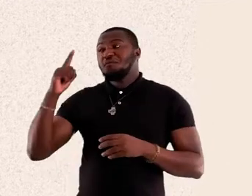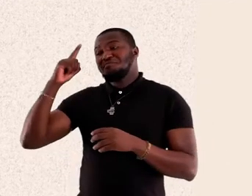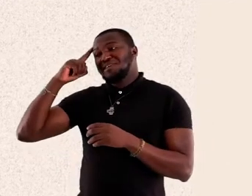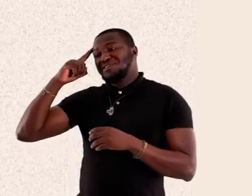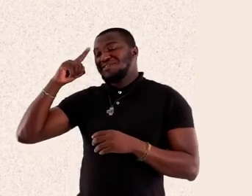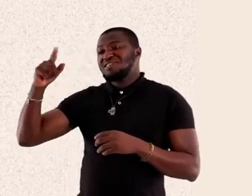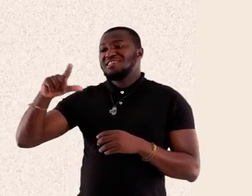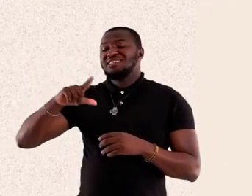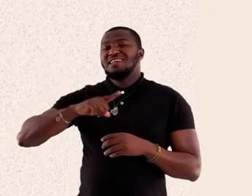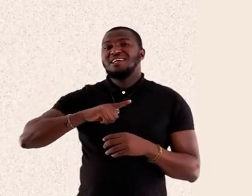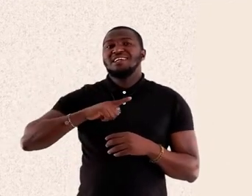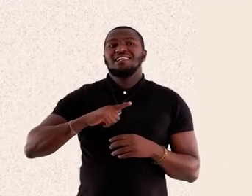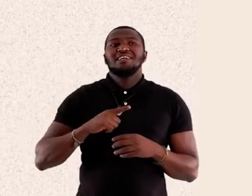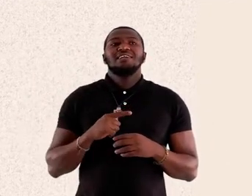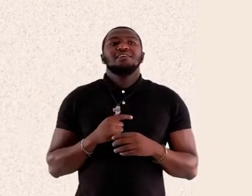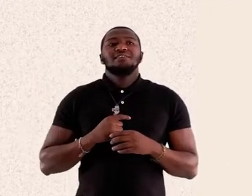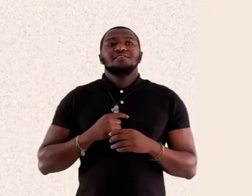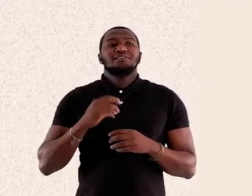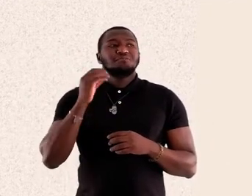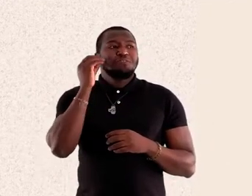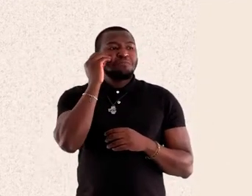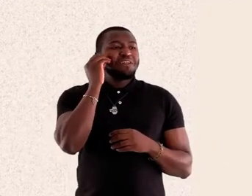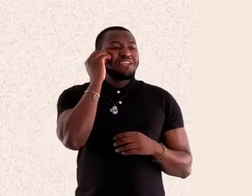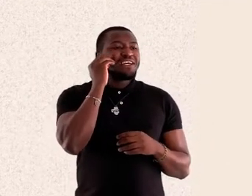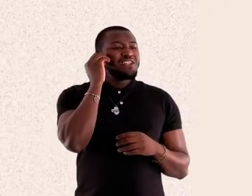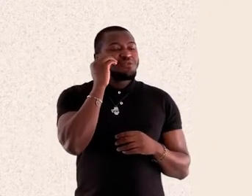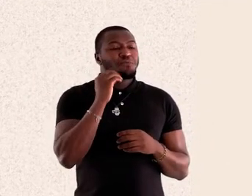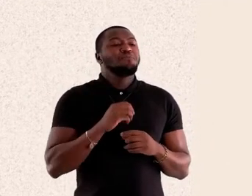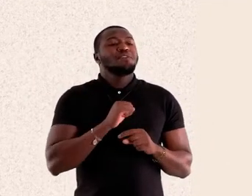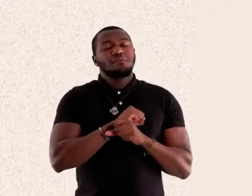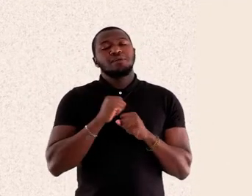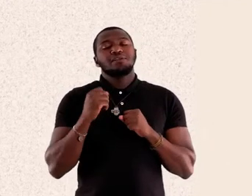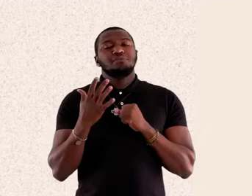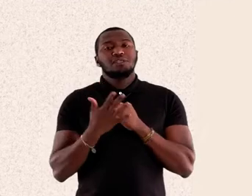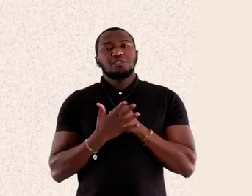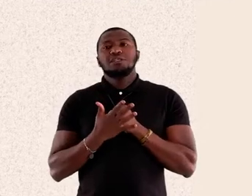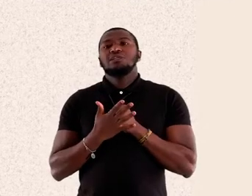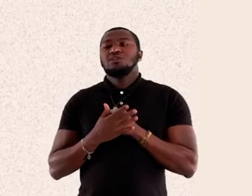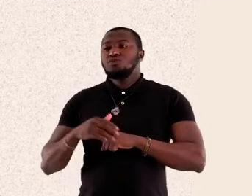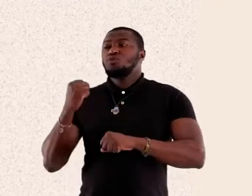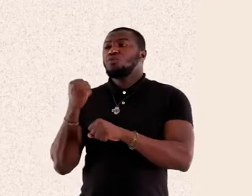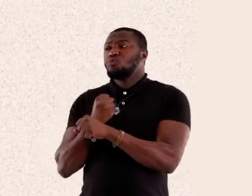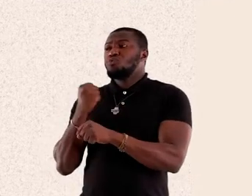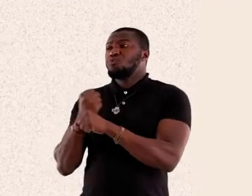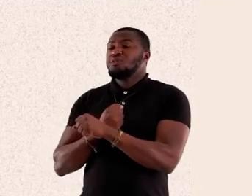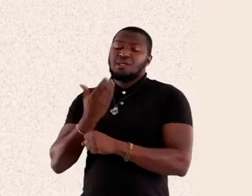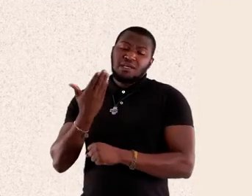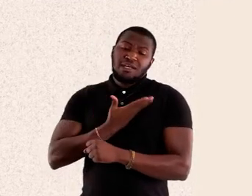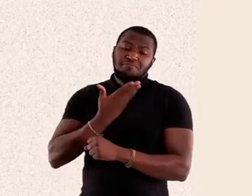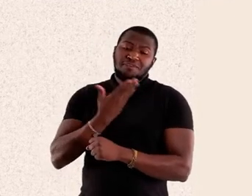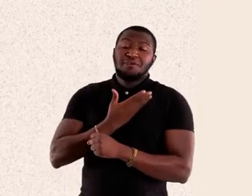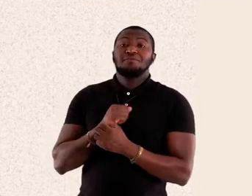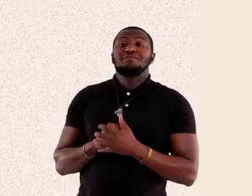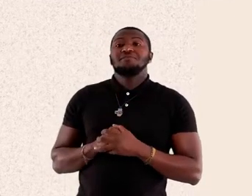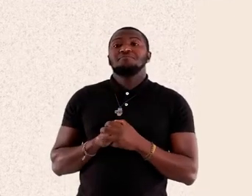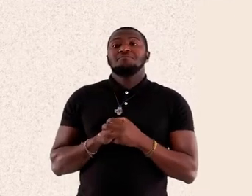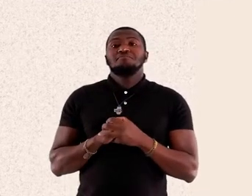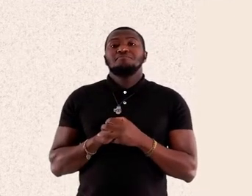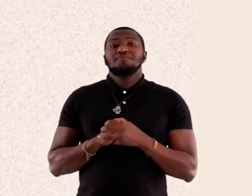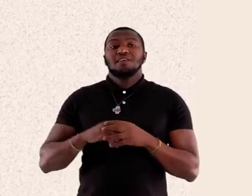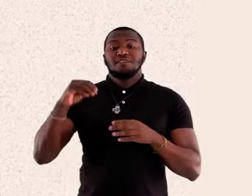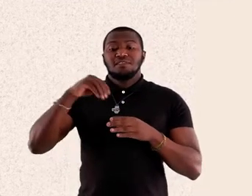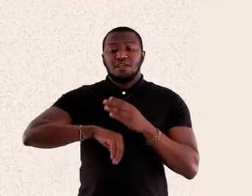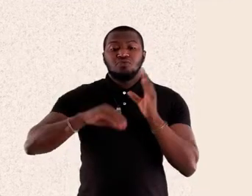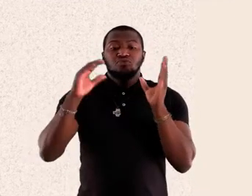experienciado isso eu esperei isso durante a pandemia de construir amizades né dentro